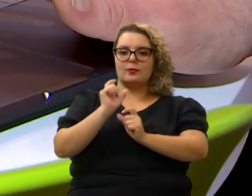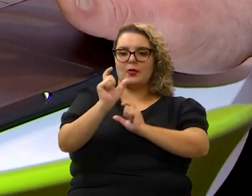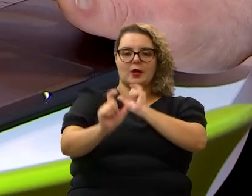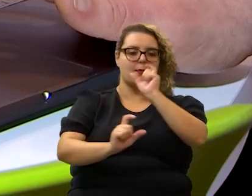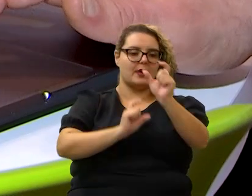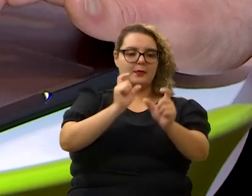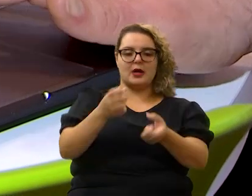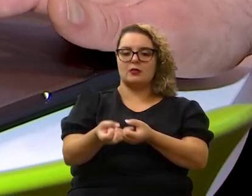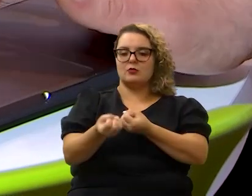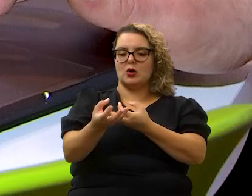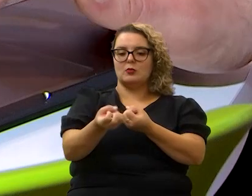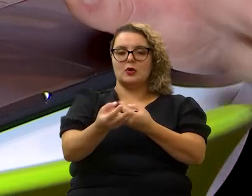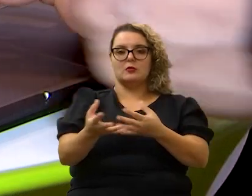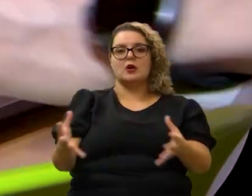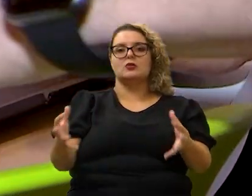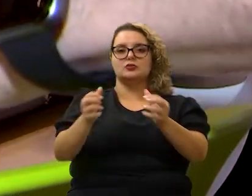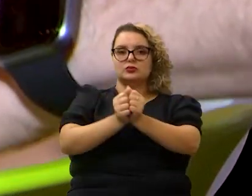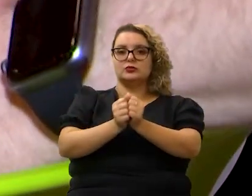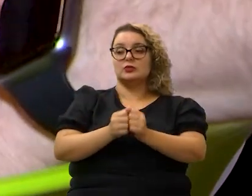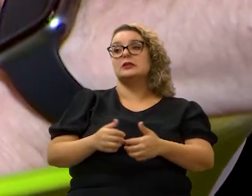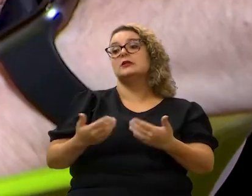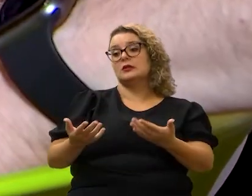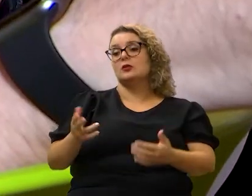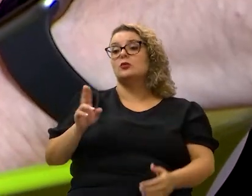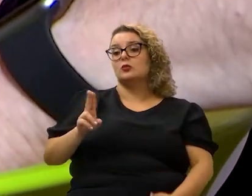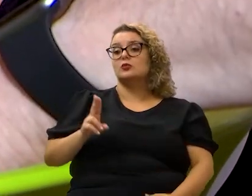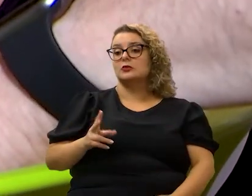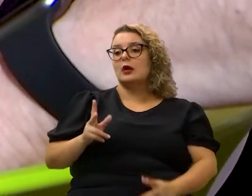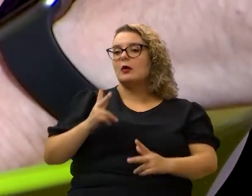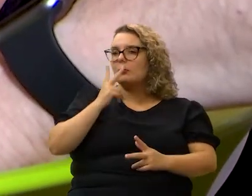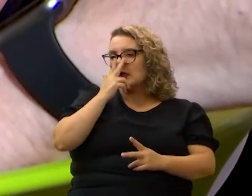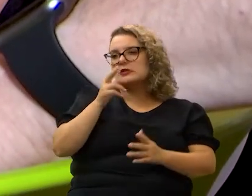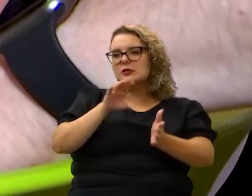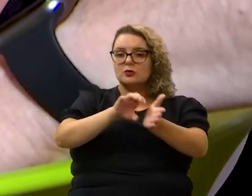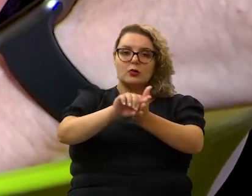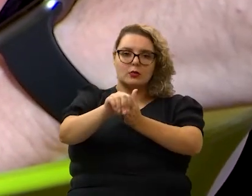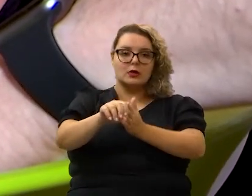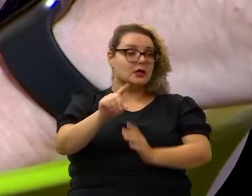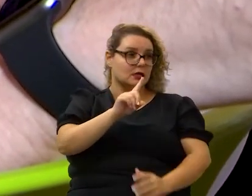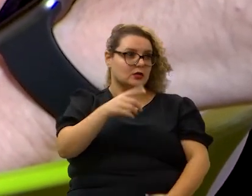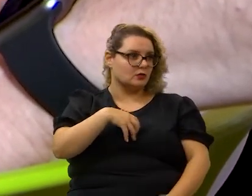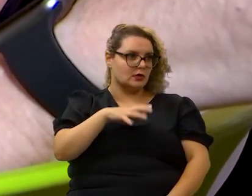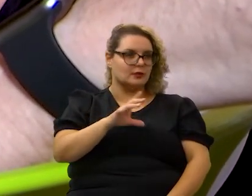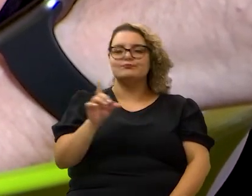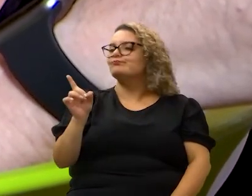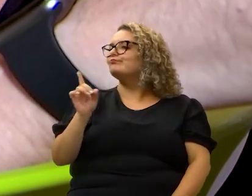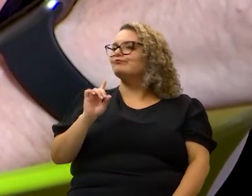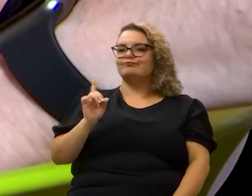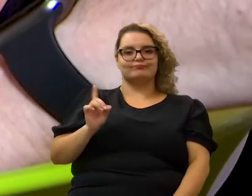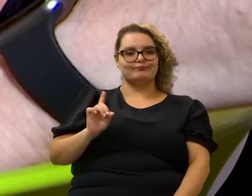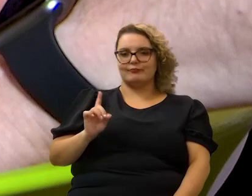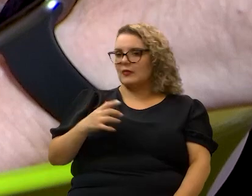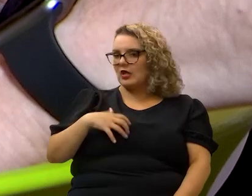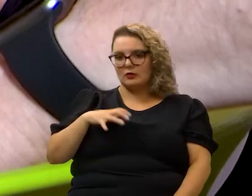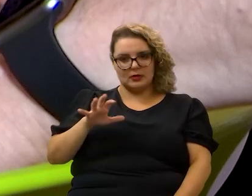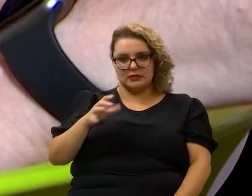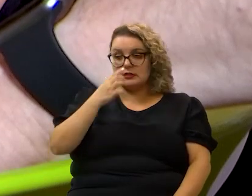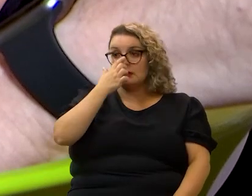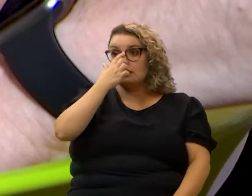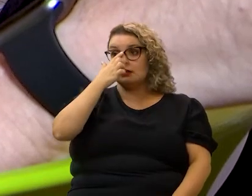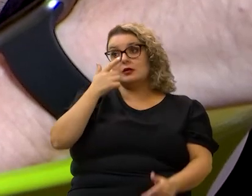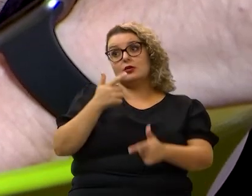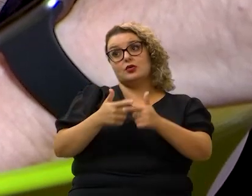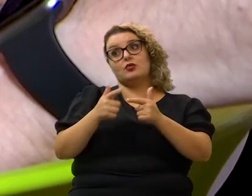Então, muitos ainda usam como se fosse o Google, né? E não é assim. Não é assim. E o problema